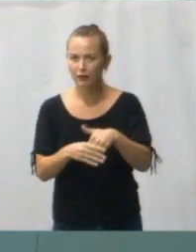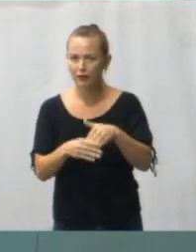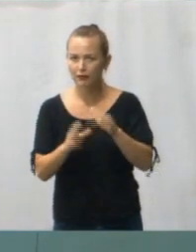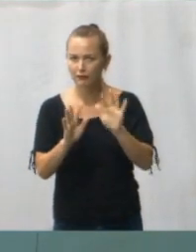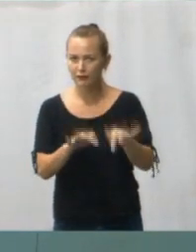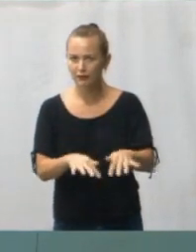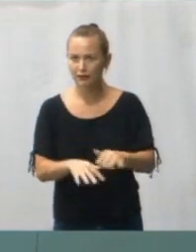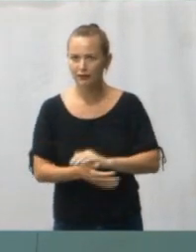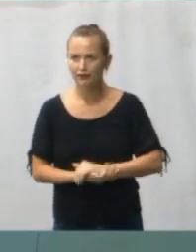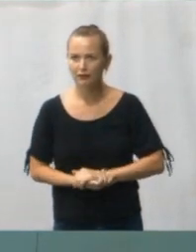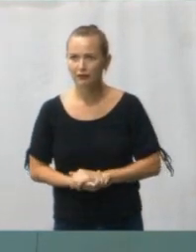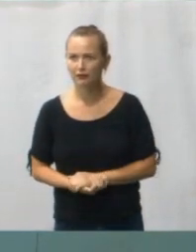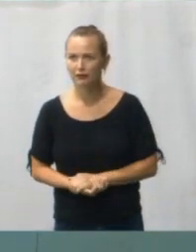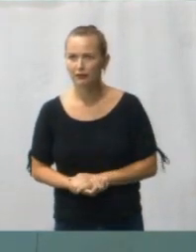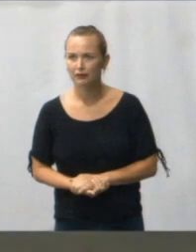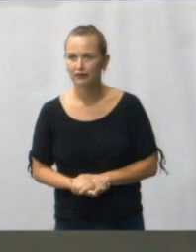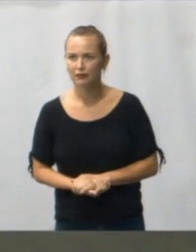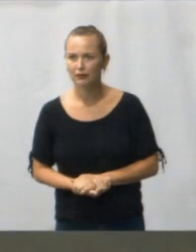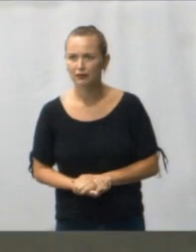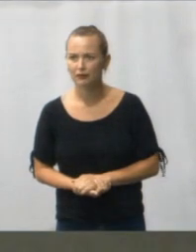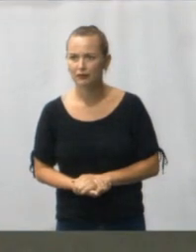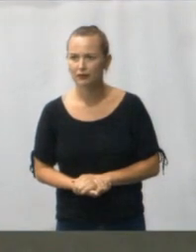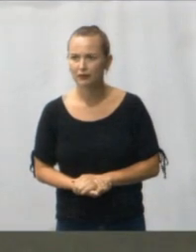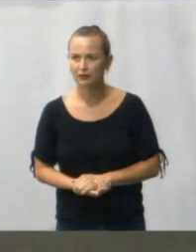vota de novo.